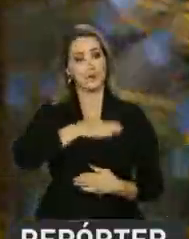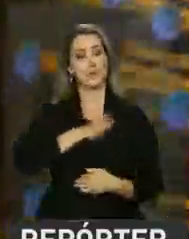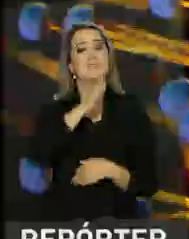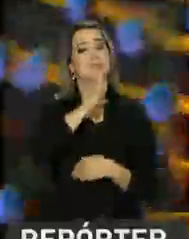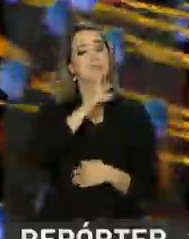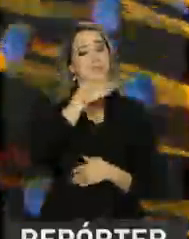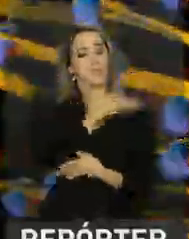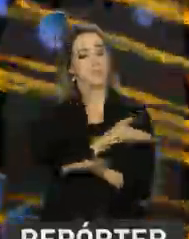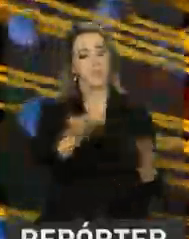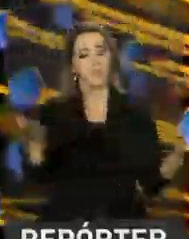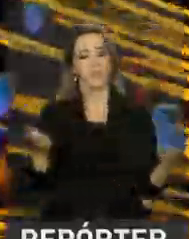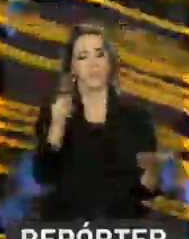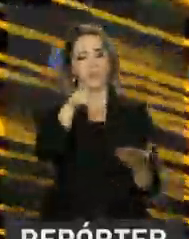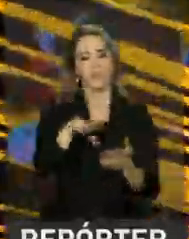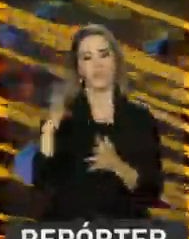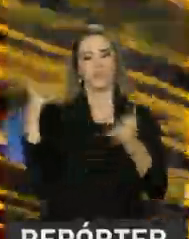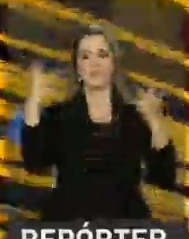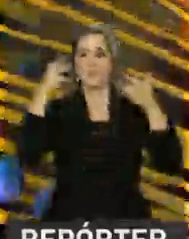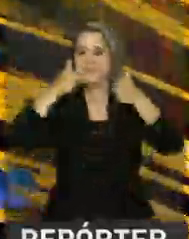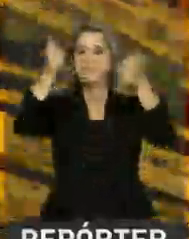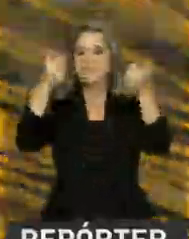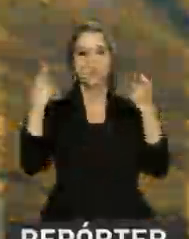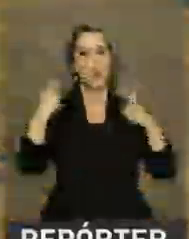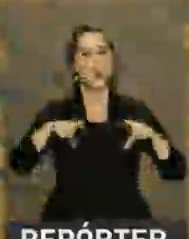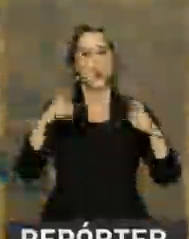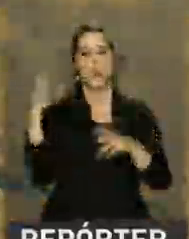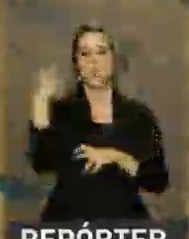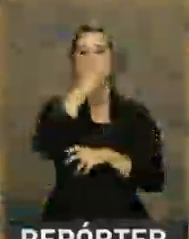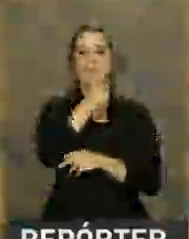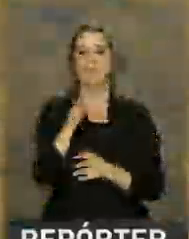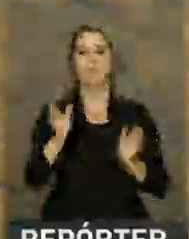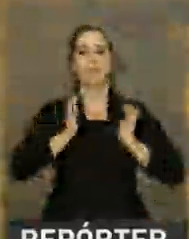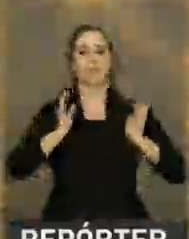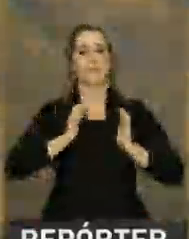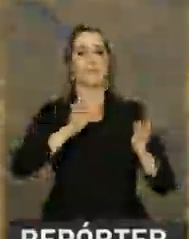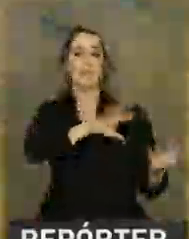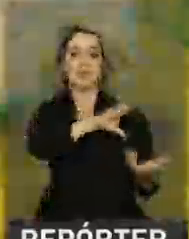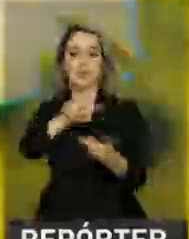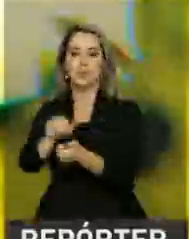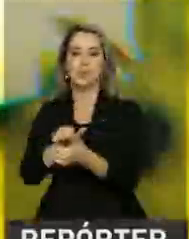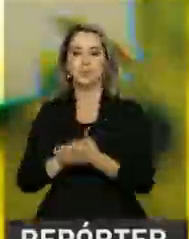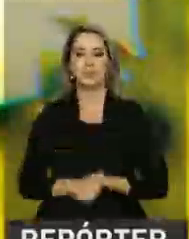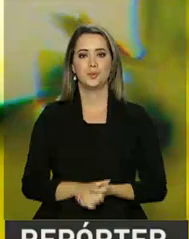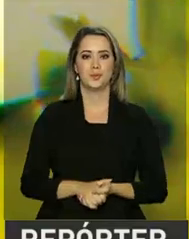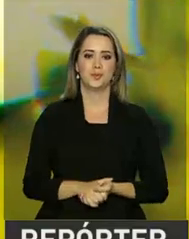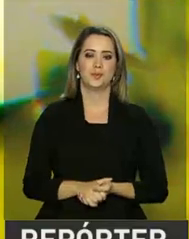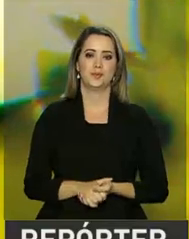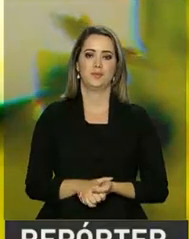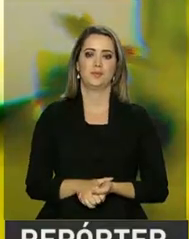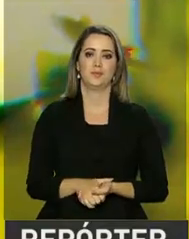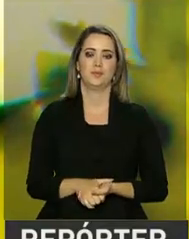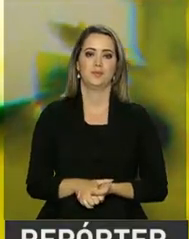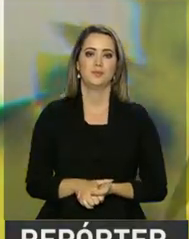poder aí, ó, conhecer esse paraíso, Patrimônio Mundial da Humanidade.